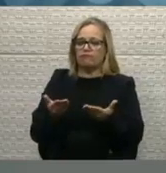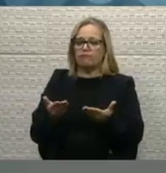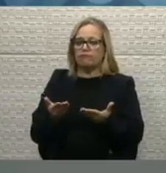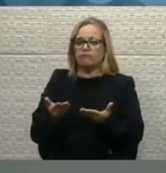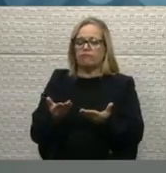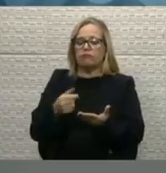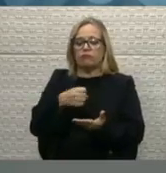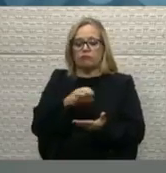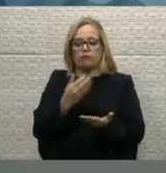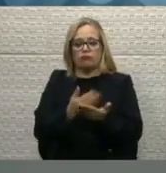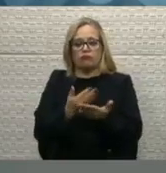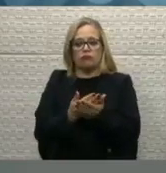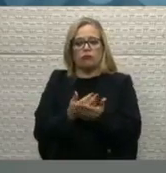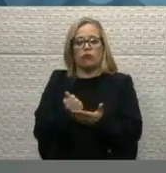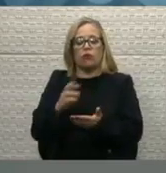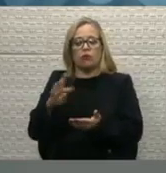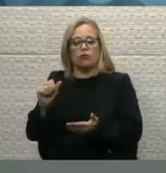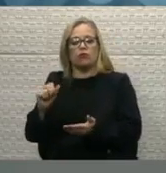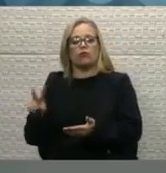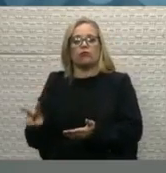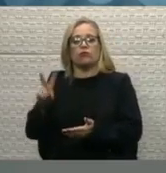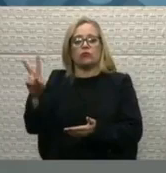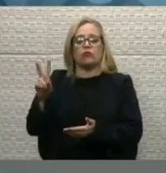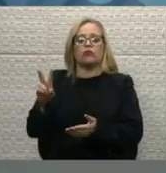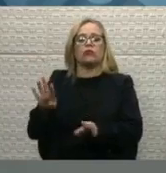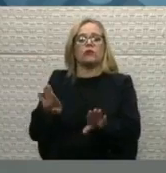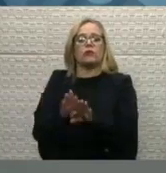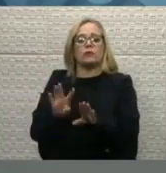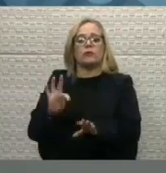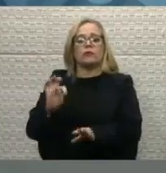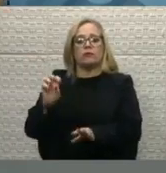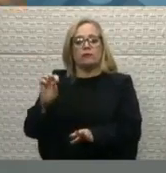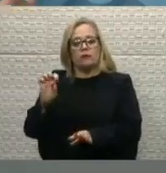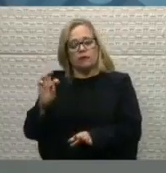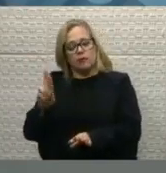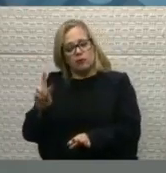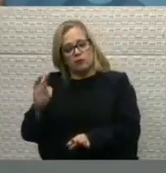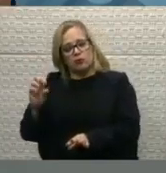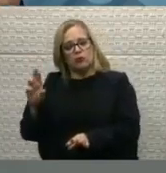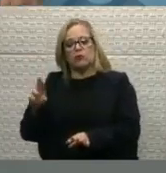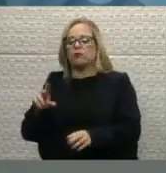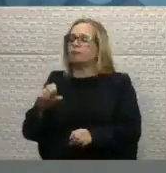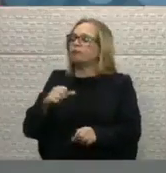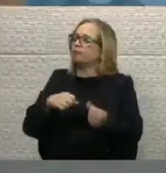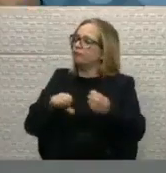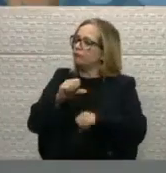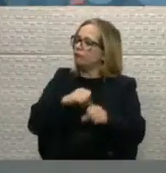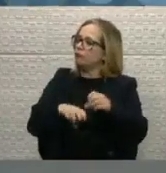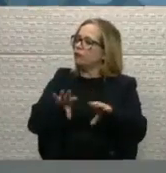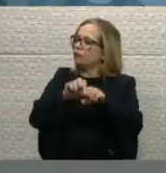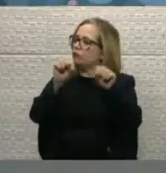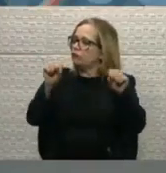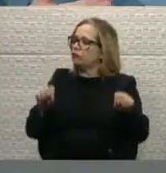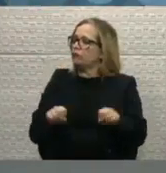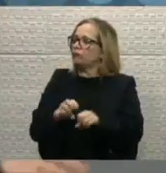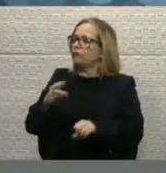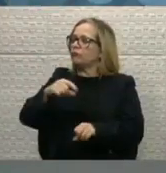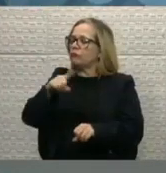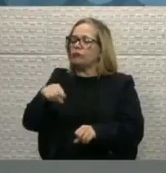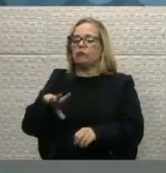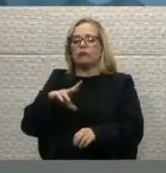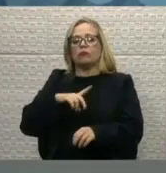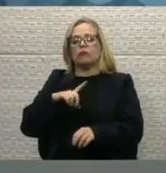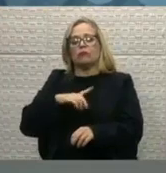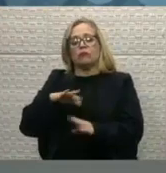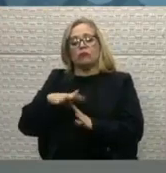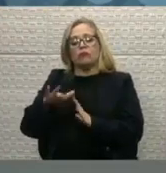estou estudando o autovalor, o autovetor, eu dependo de transformação, de espaço vetorial, de sistemas, de matrizes. Então, tudo que